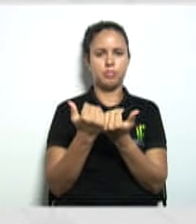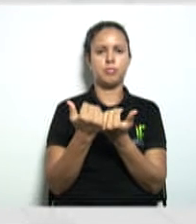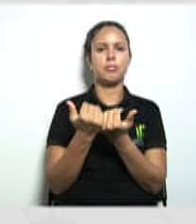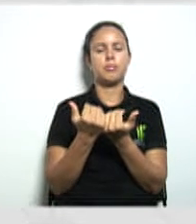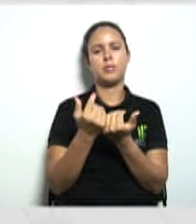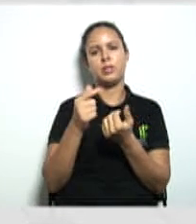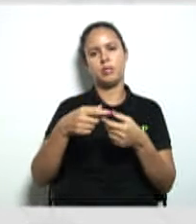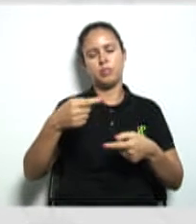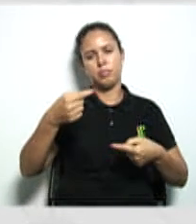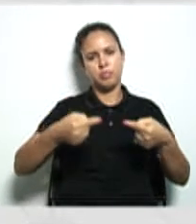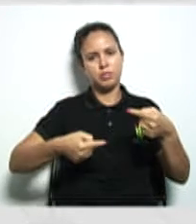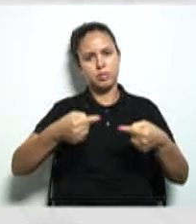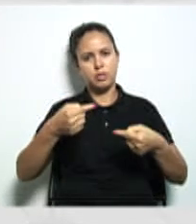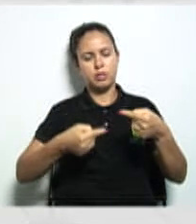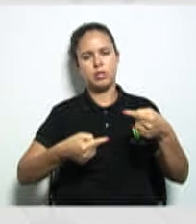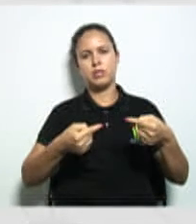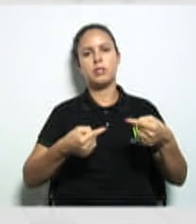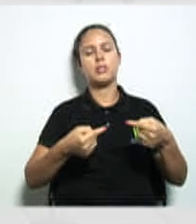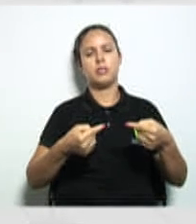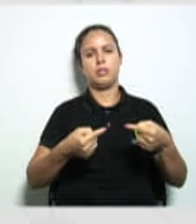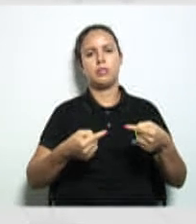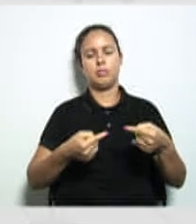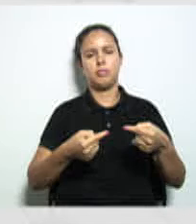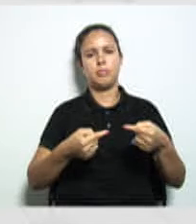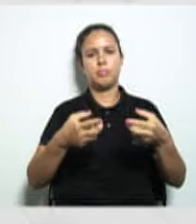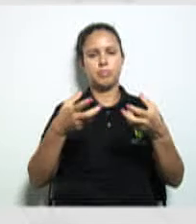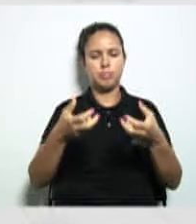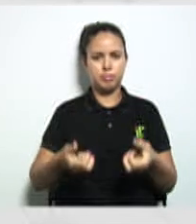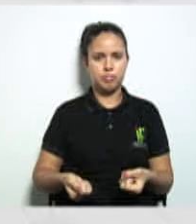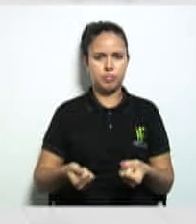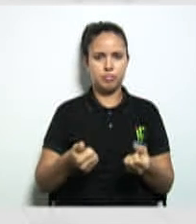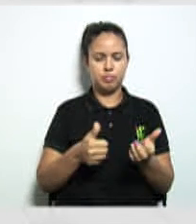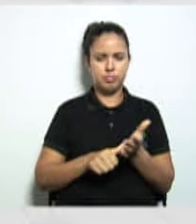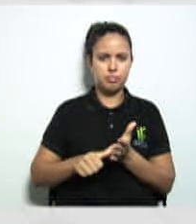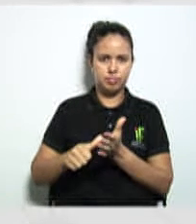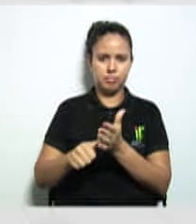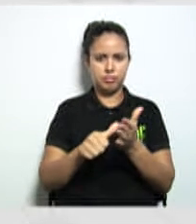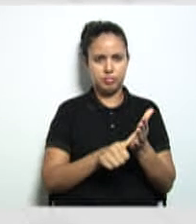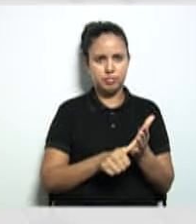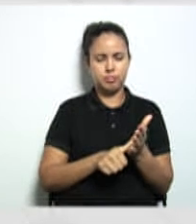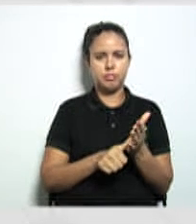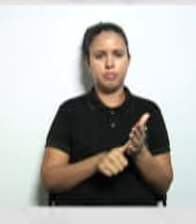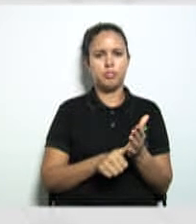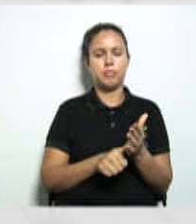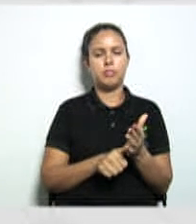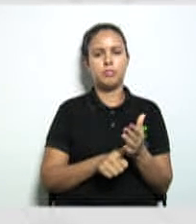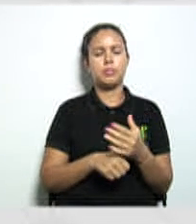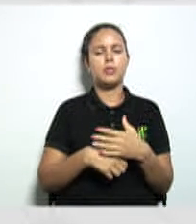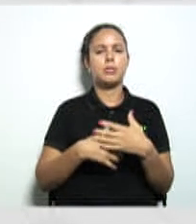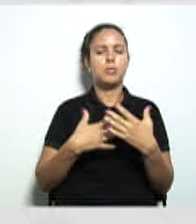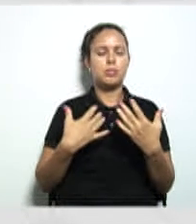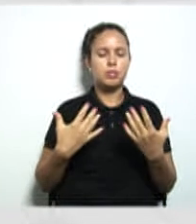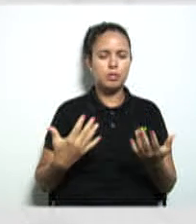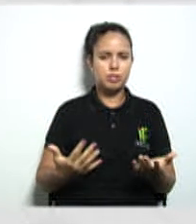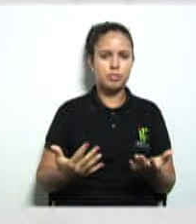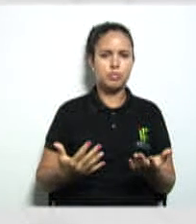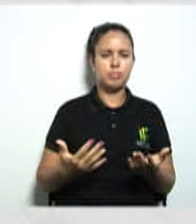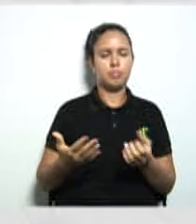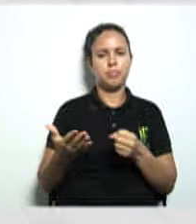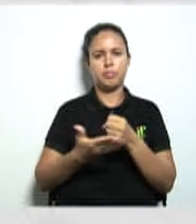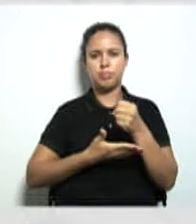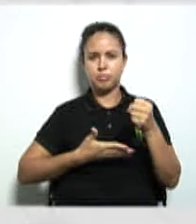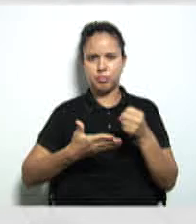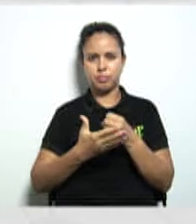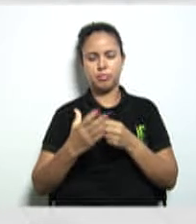de políticas aprovadas pelos seus membros. A qual princípio do cooperativismo esse trecho